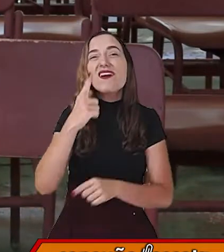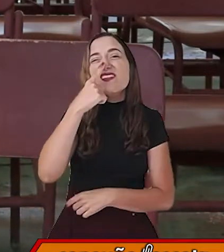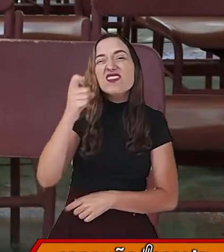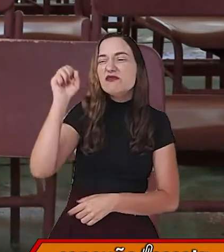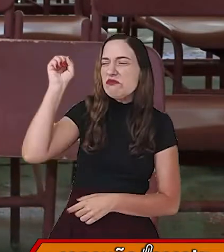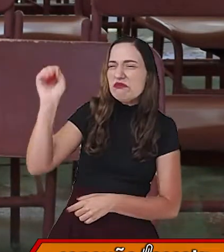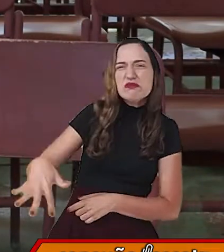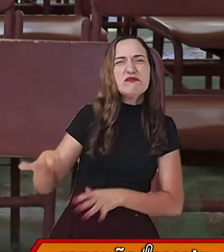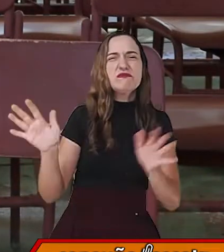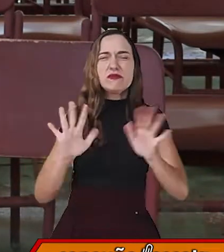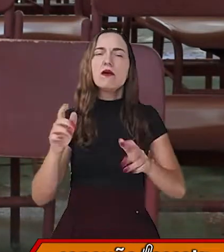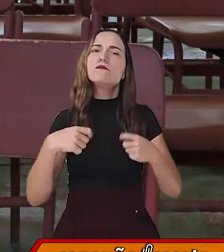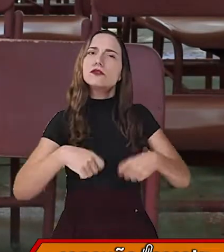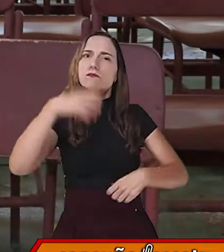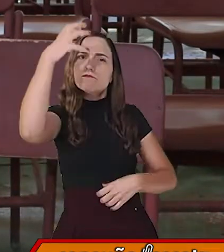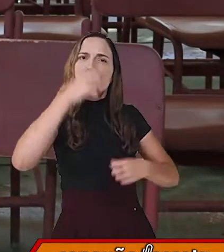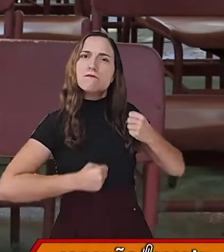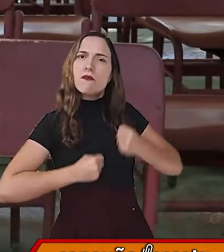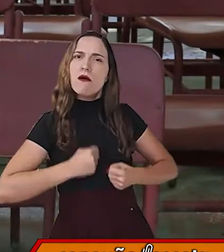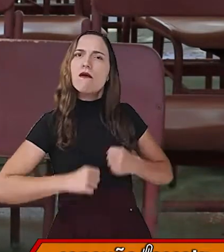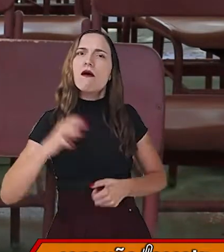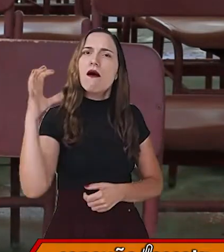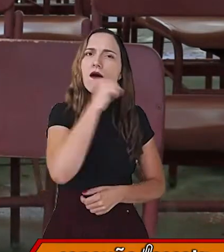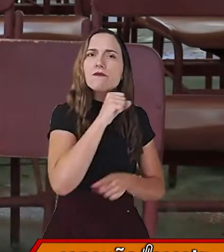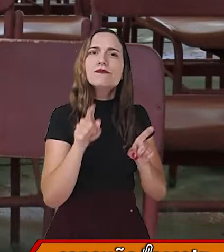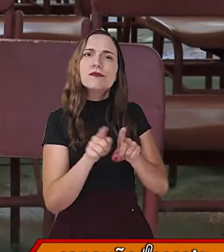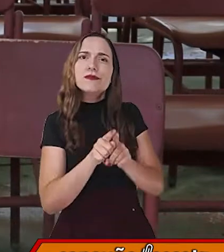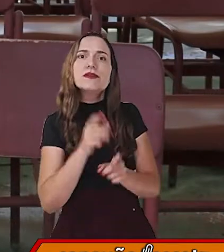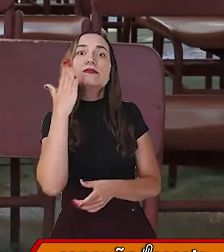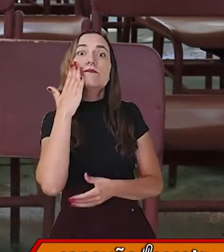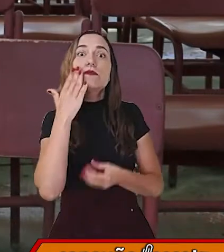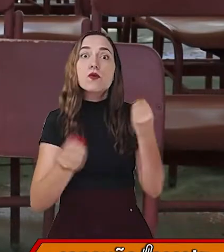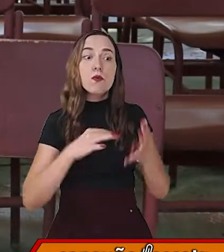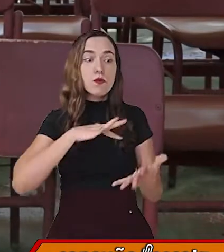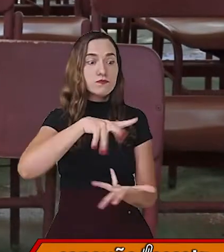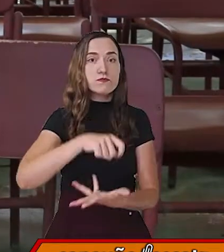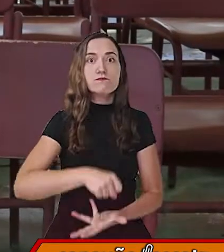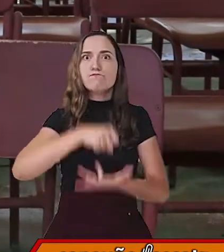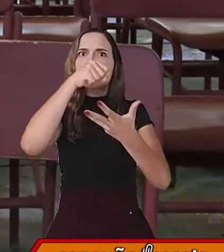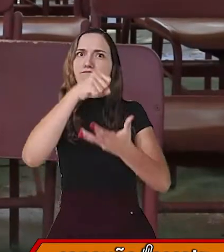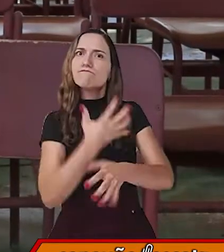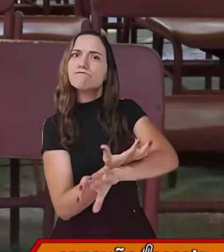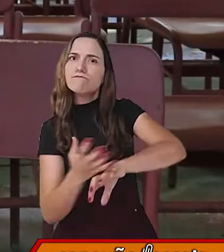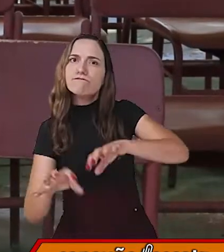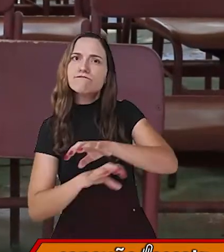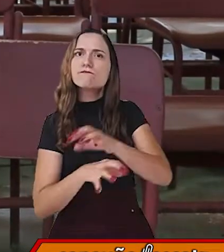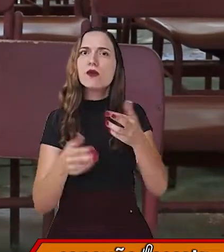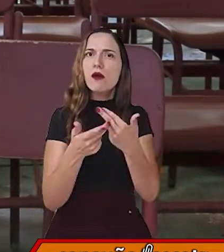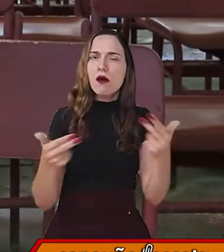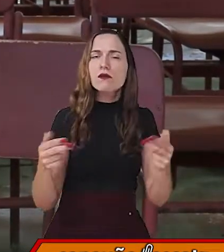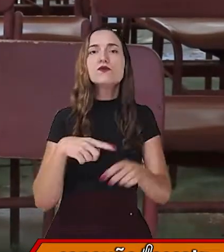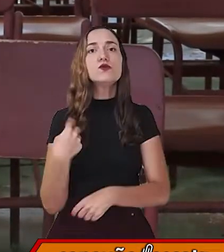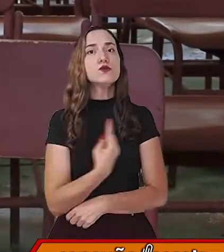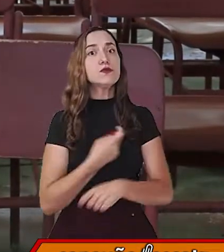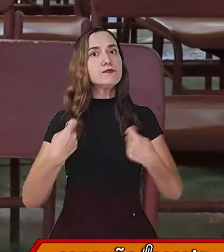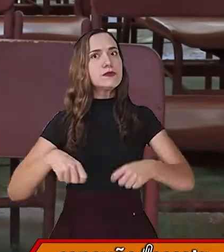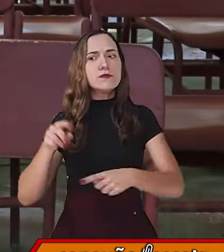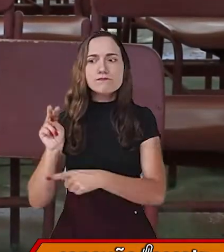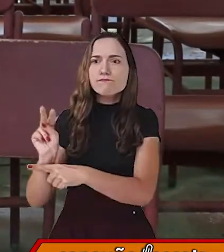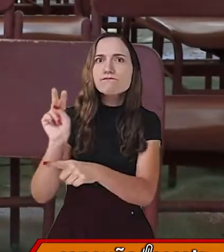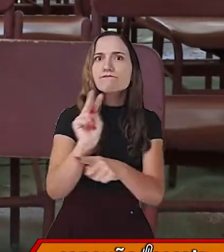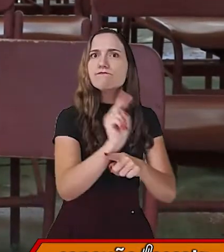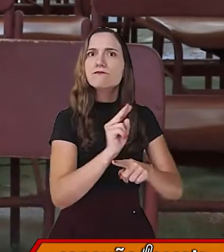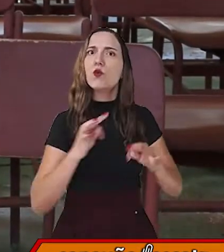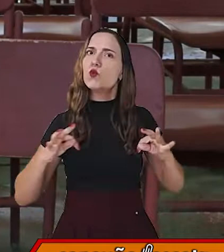jogar lixo no chão, tomar banhos rápidos, ter uma noção de sustentabilidade, de ecossistema. A gente tem que cuidar